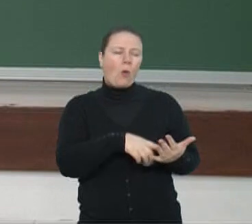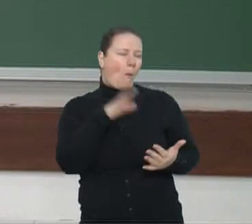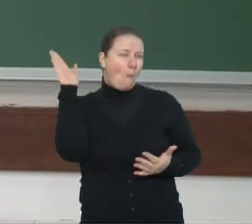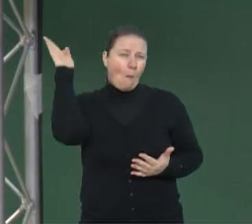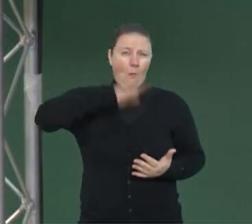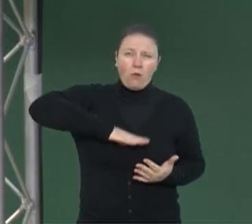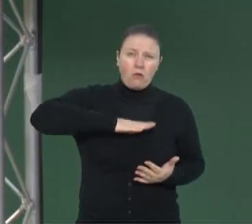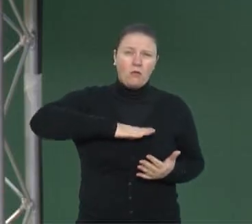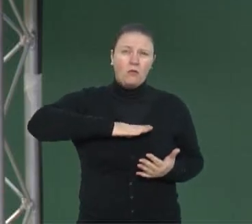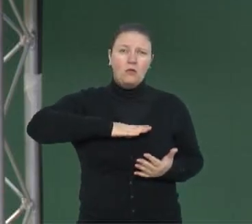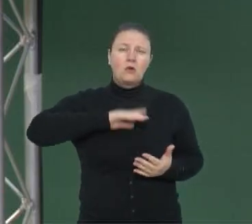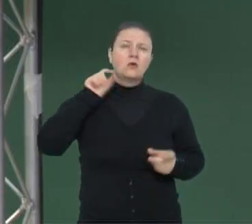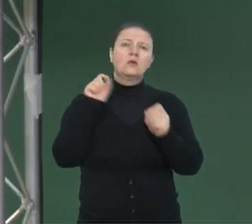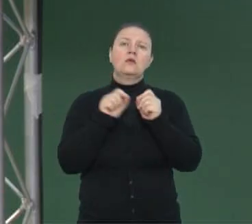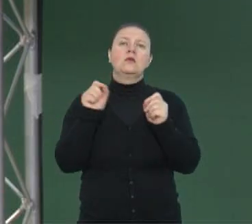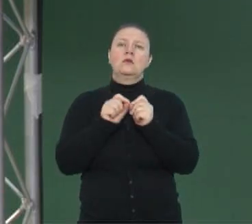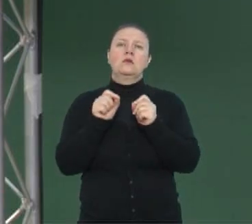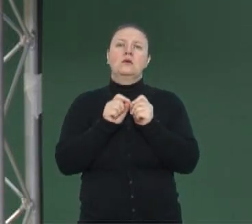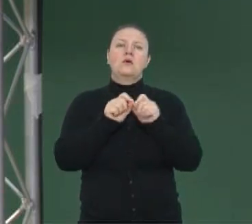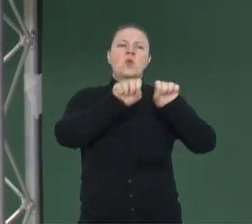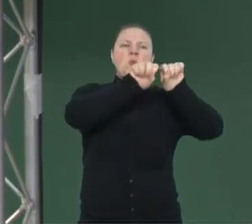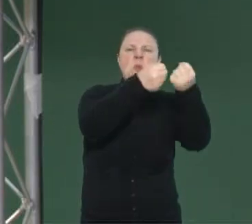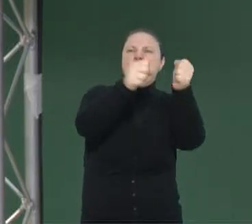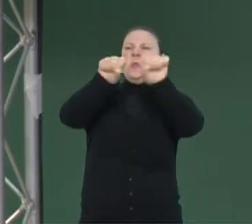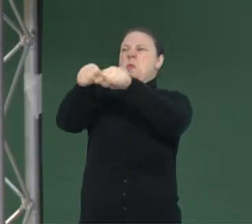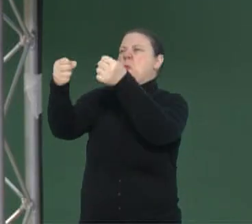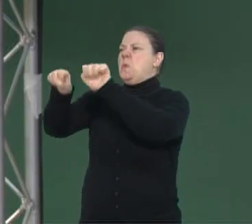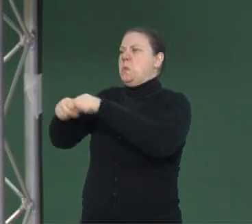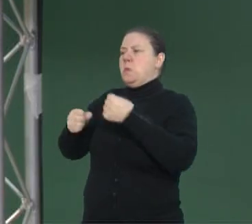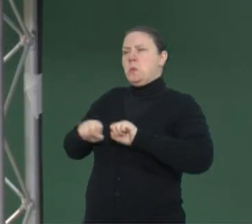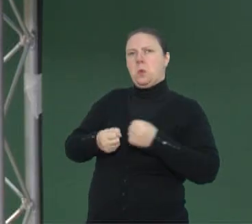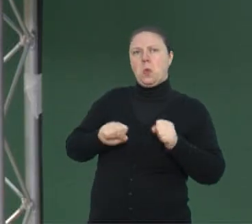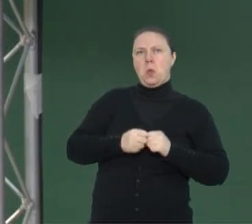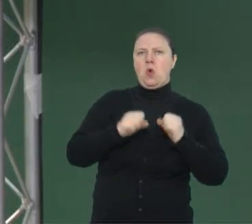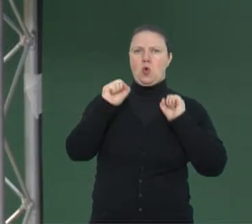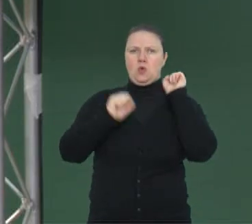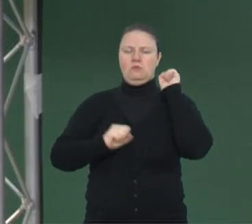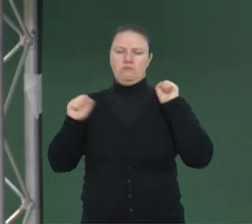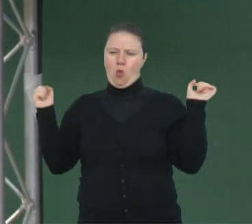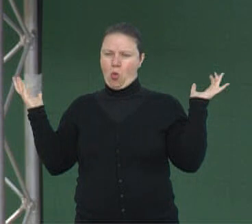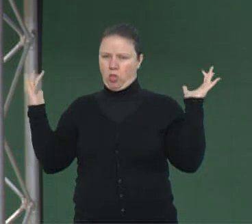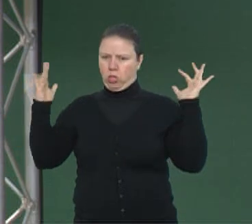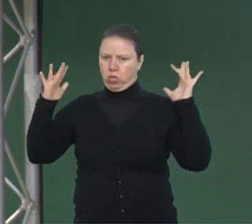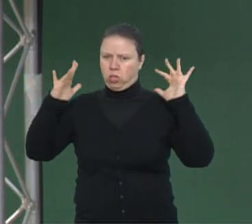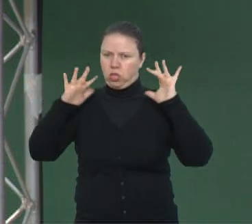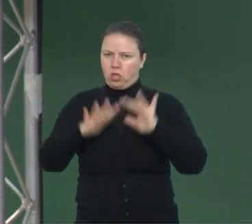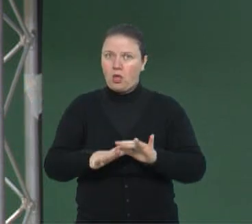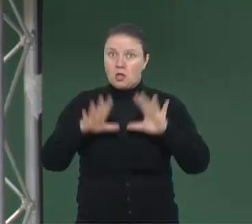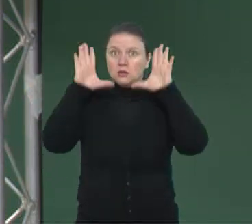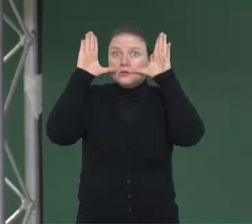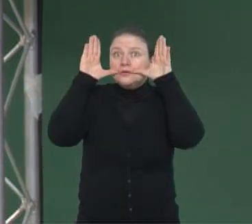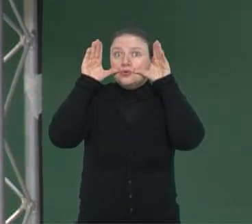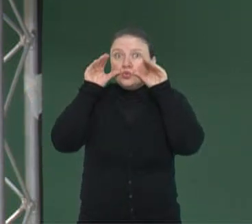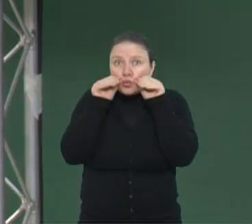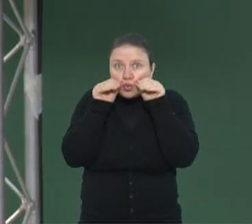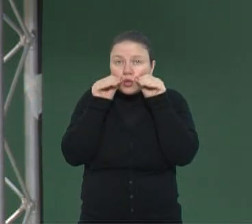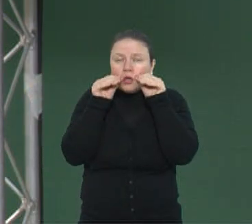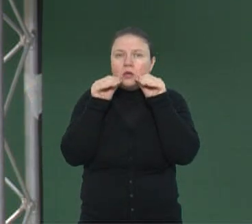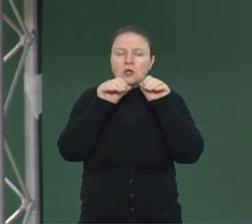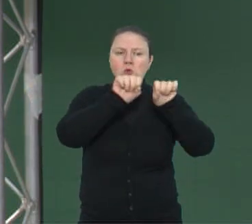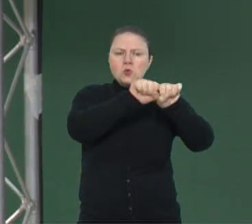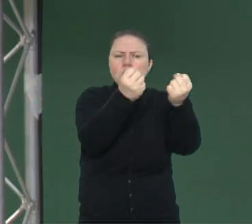trabalhador. Então, o que eles vão defender? Uma quebra geral às máquinas. Eles invadiam as fábricas de noite e, nessa invasão das fábricas de noite,